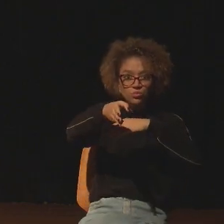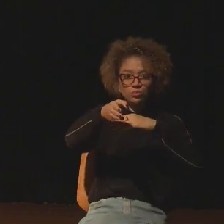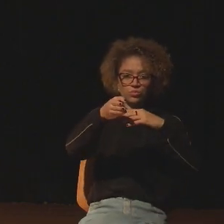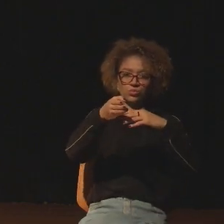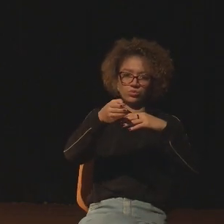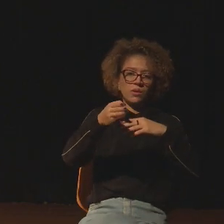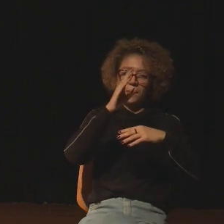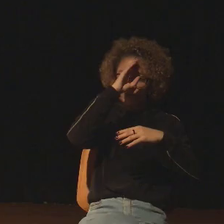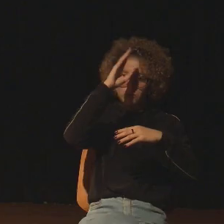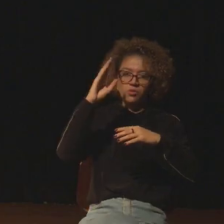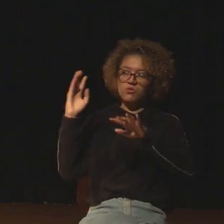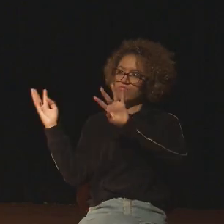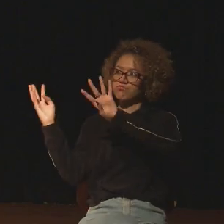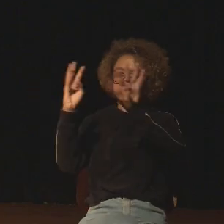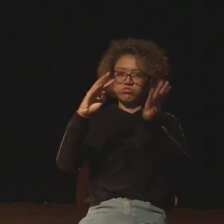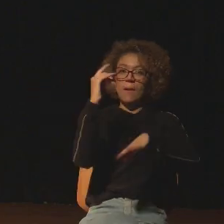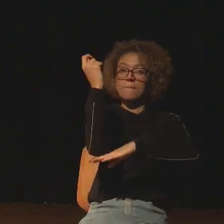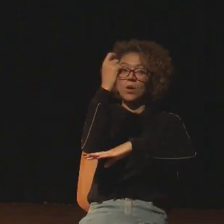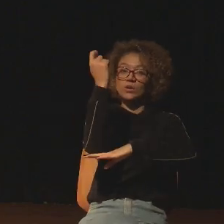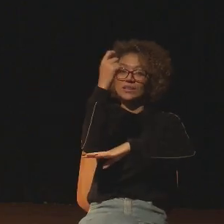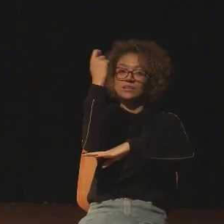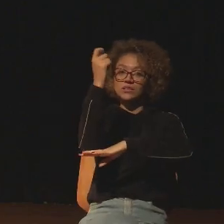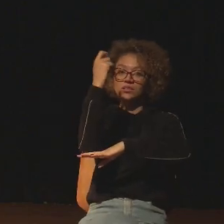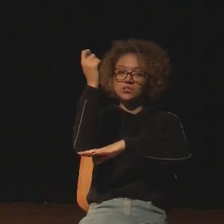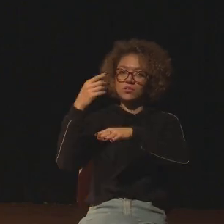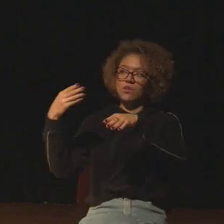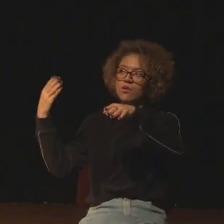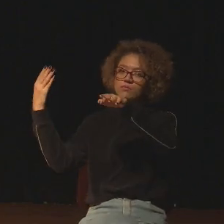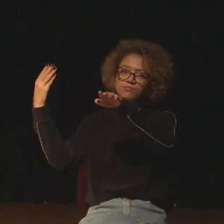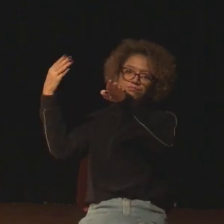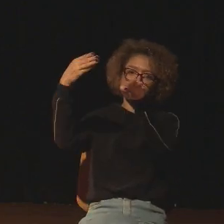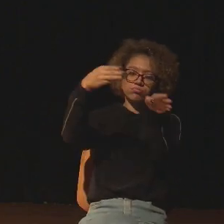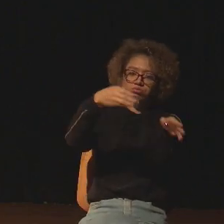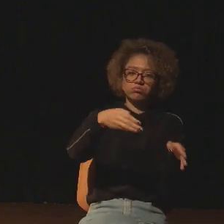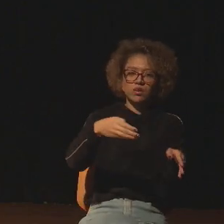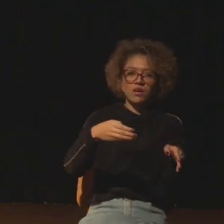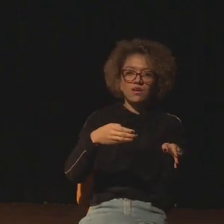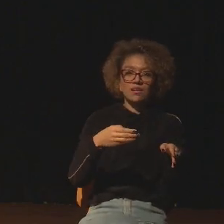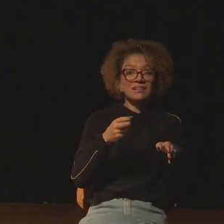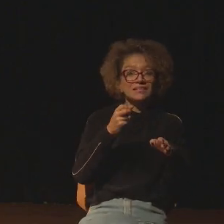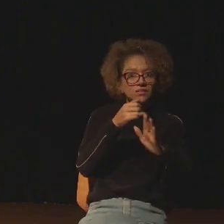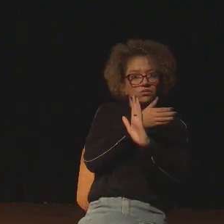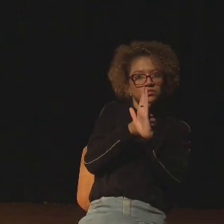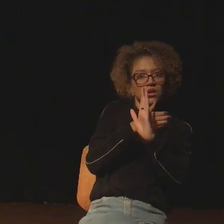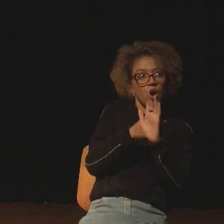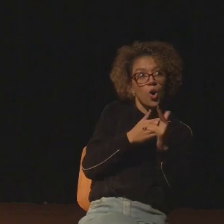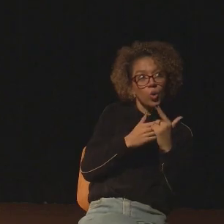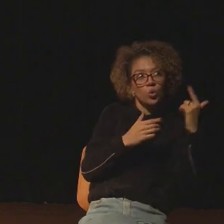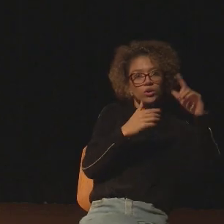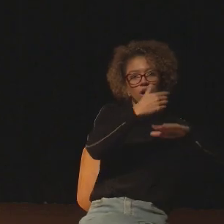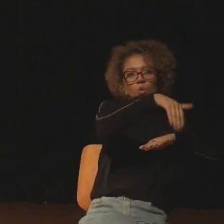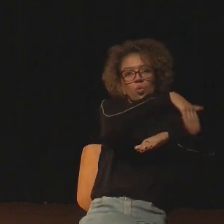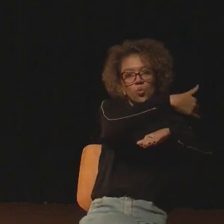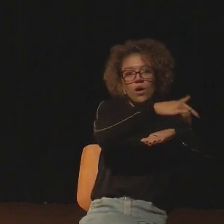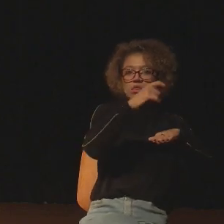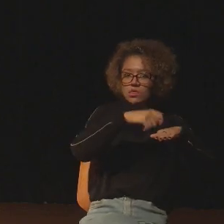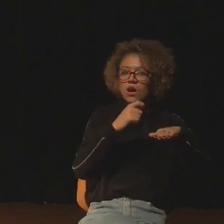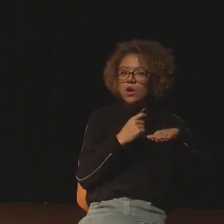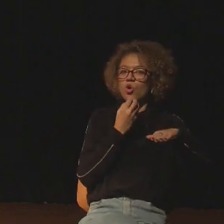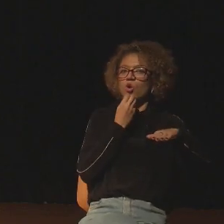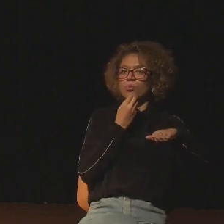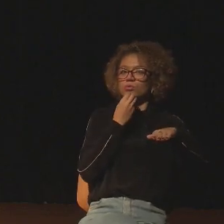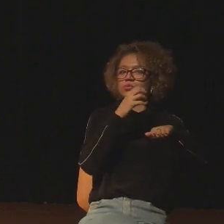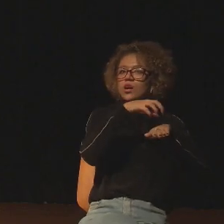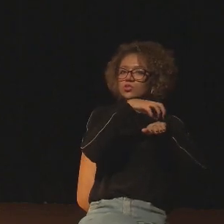Paulista. Então, aqui se abre uma nova porta para os museus, para o conjunto dos museus, com a possibilidade de parar veículos aqui, grupos